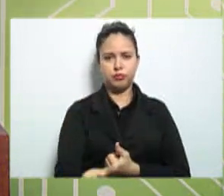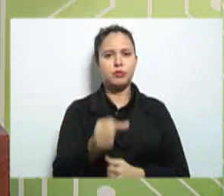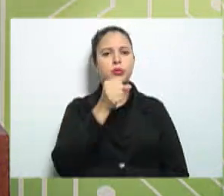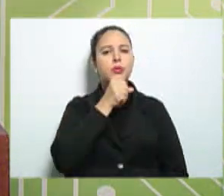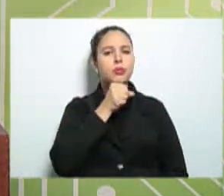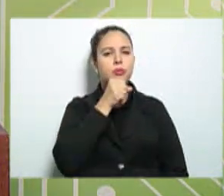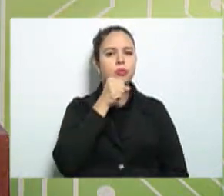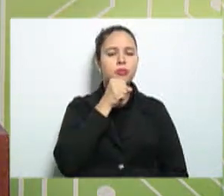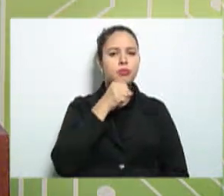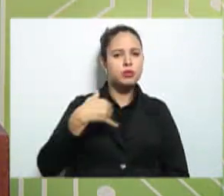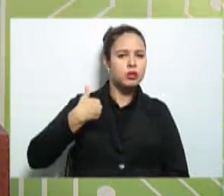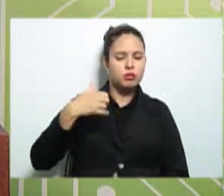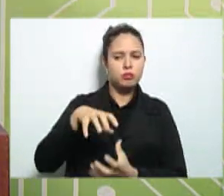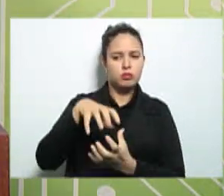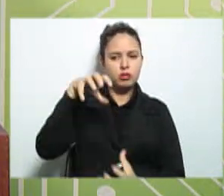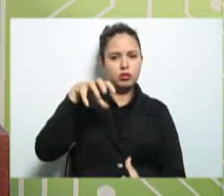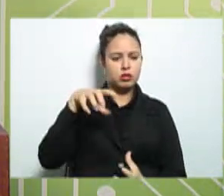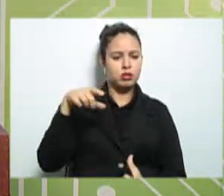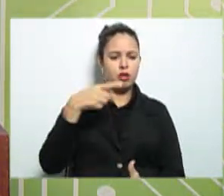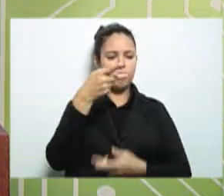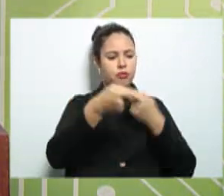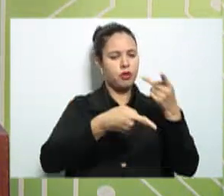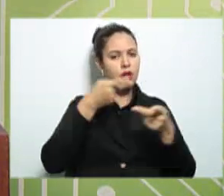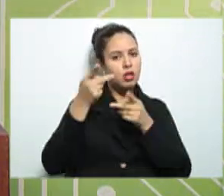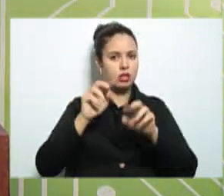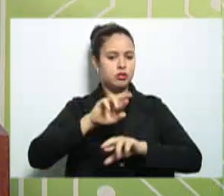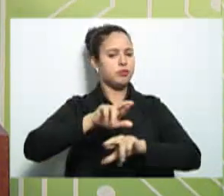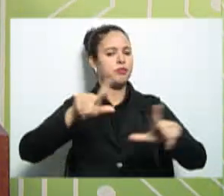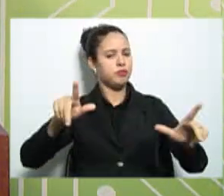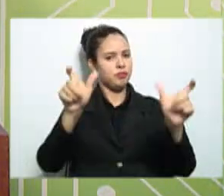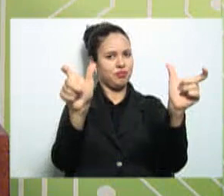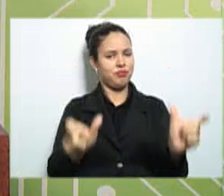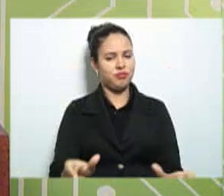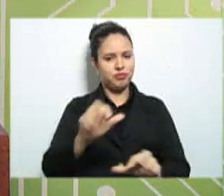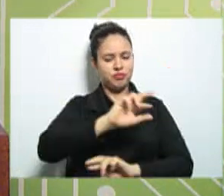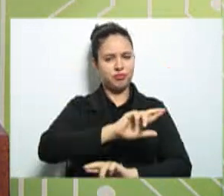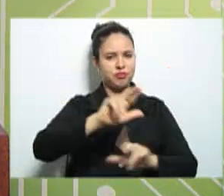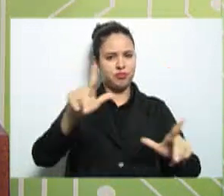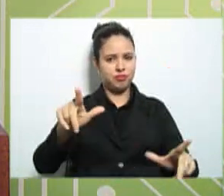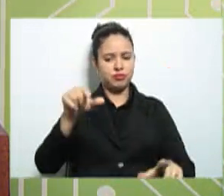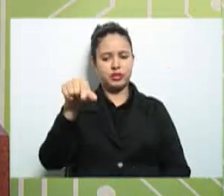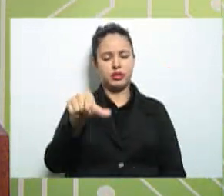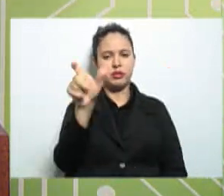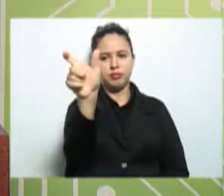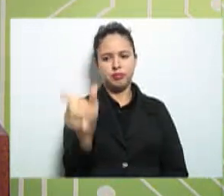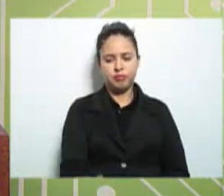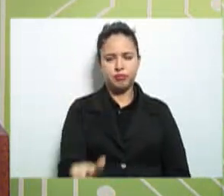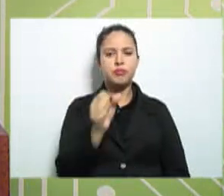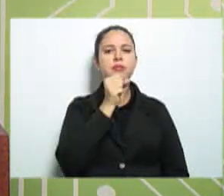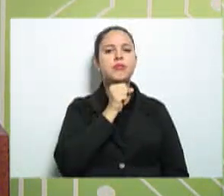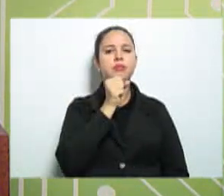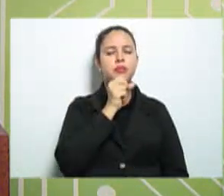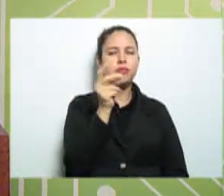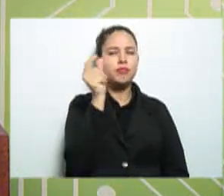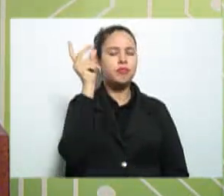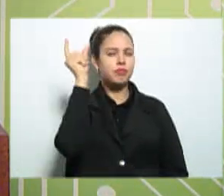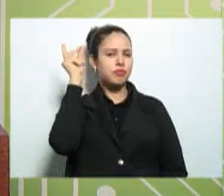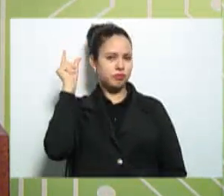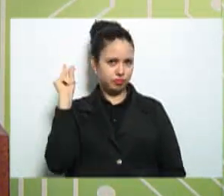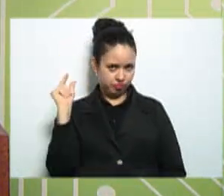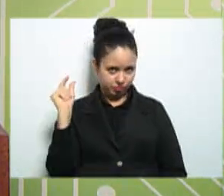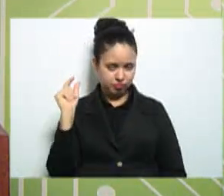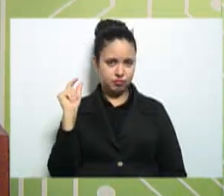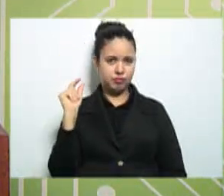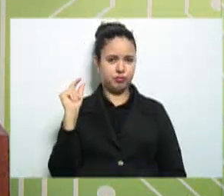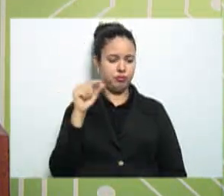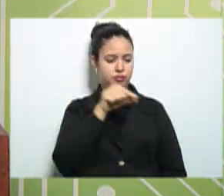uma linguagem um pouco, né, digamos assim, um pouco mais arcaica, porque a língua, ela é um organismo vivo. Ela vai